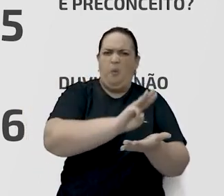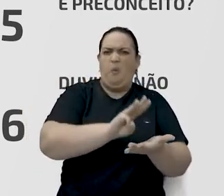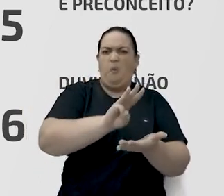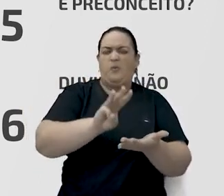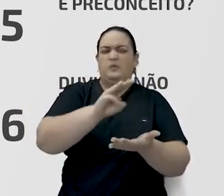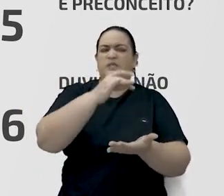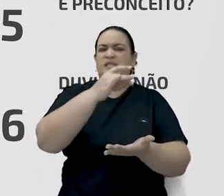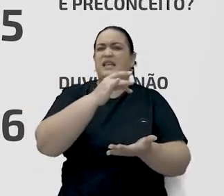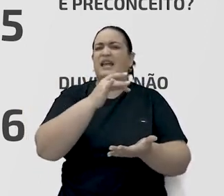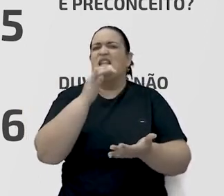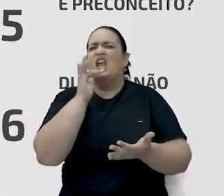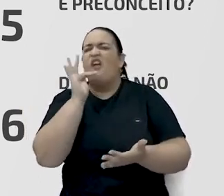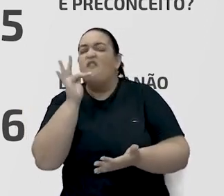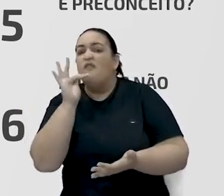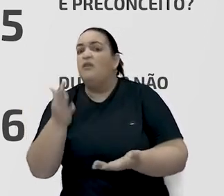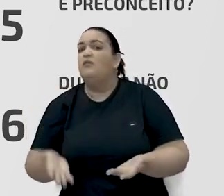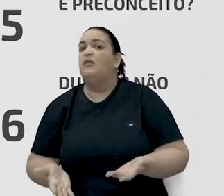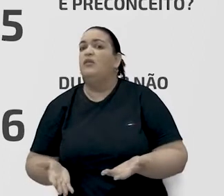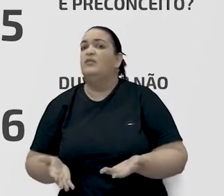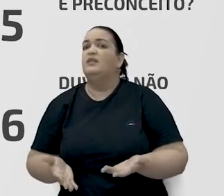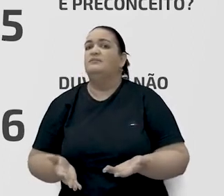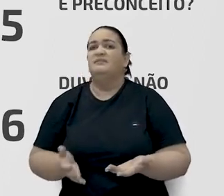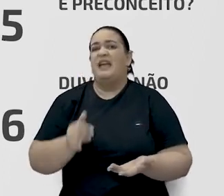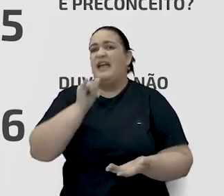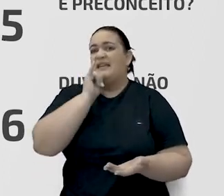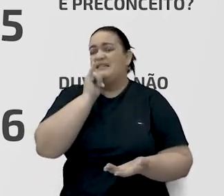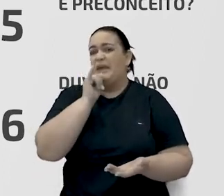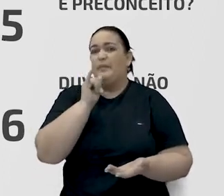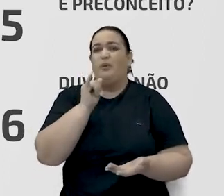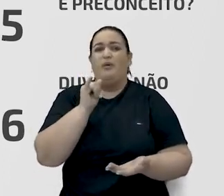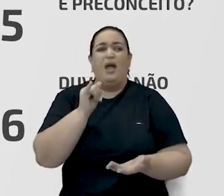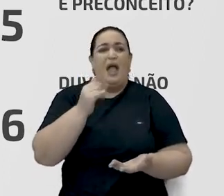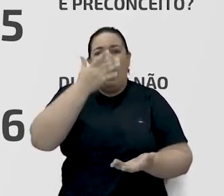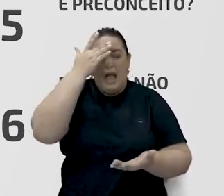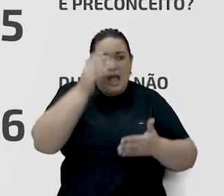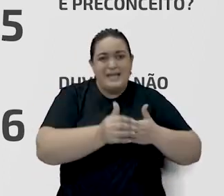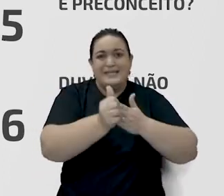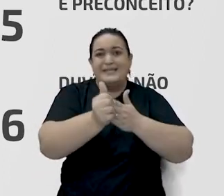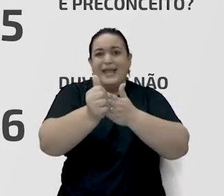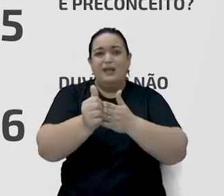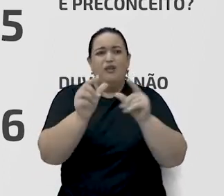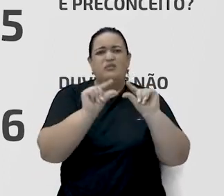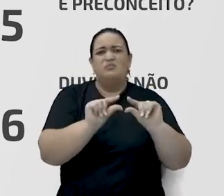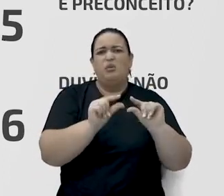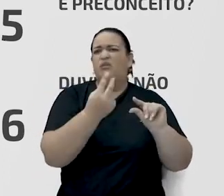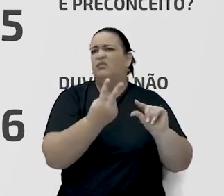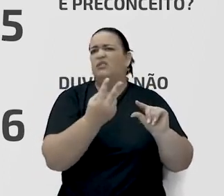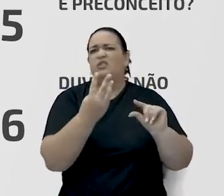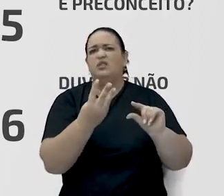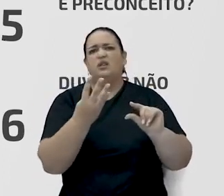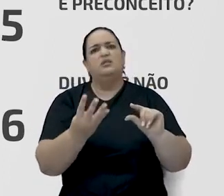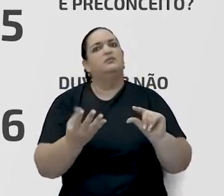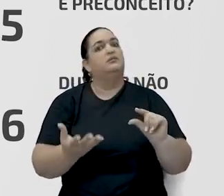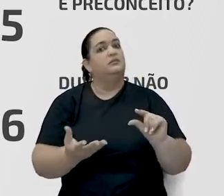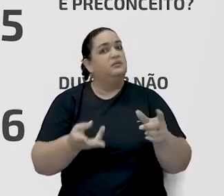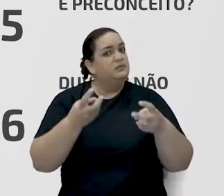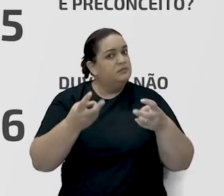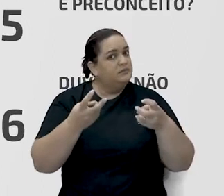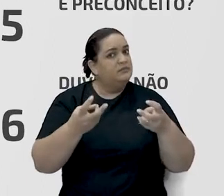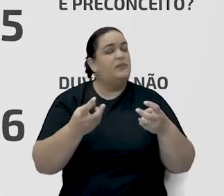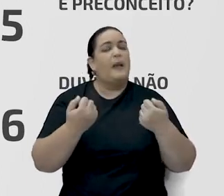no Facebook com 2 seguidores, ou seja, sempre identificar sites,